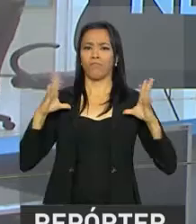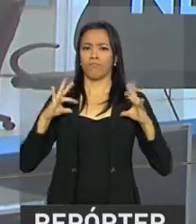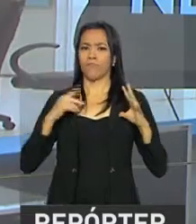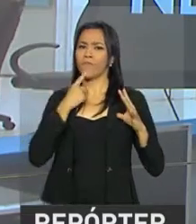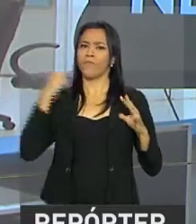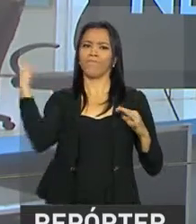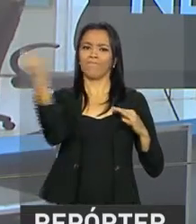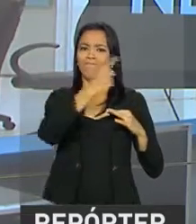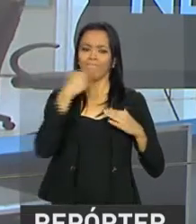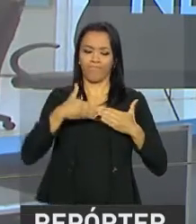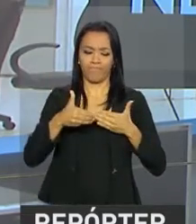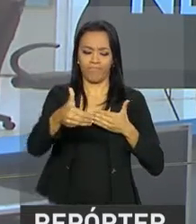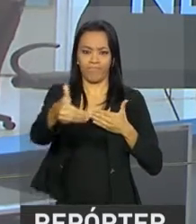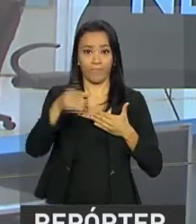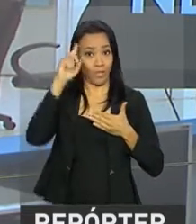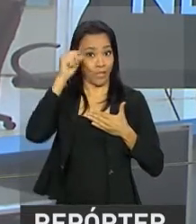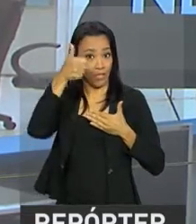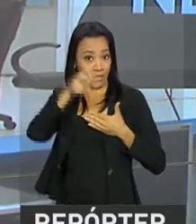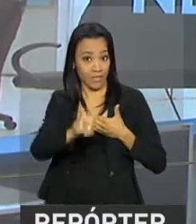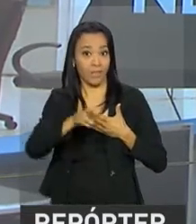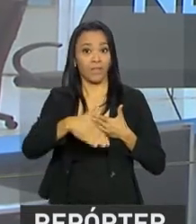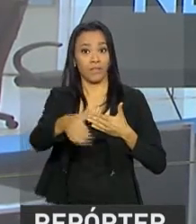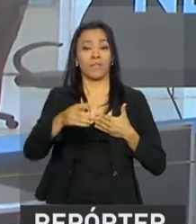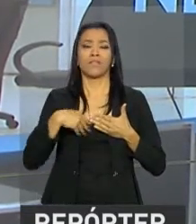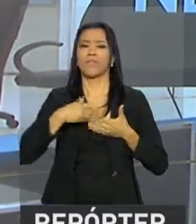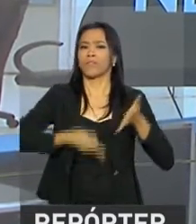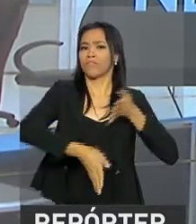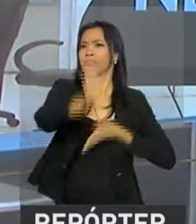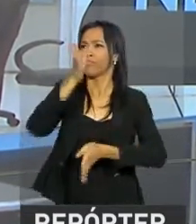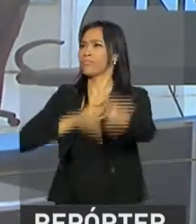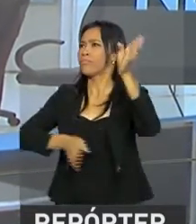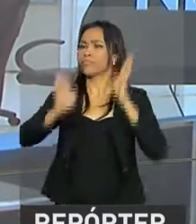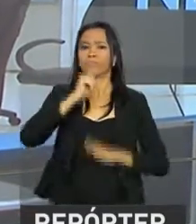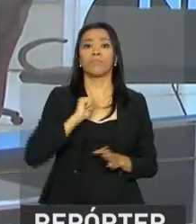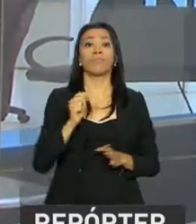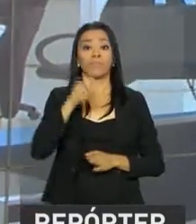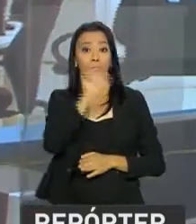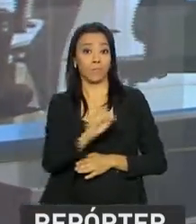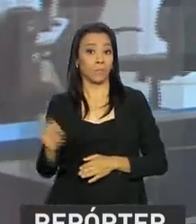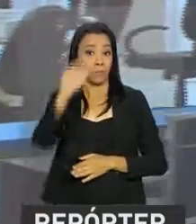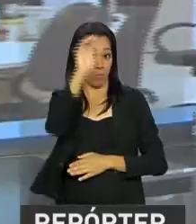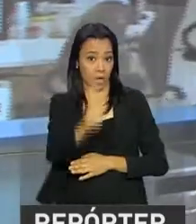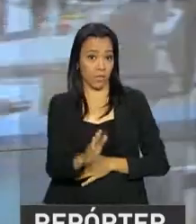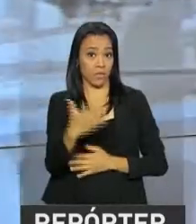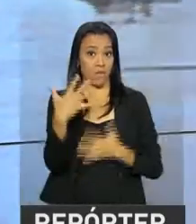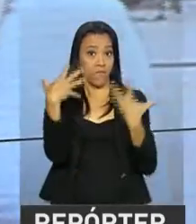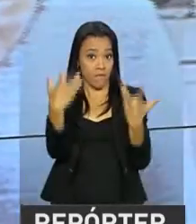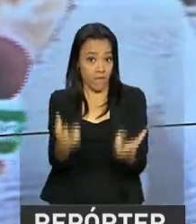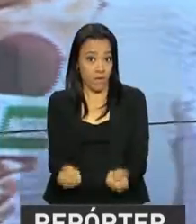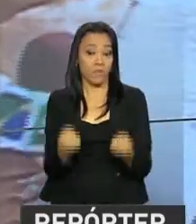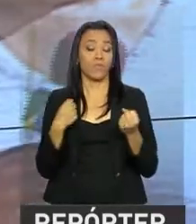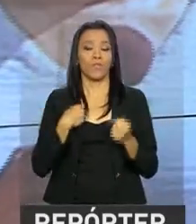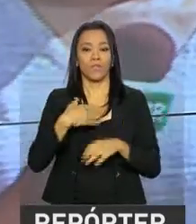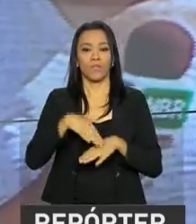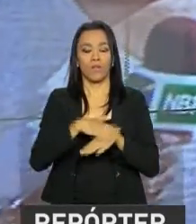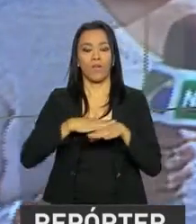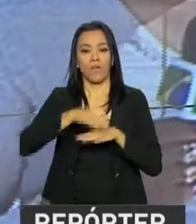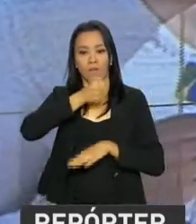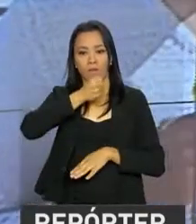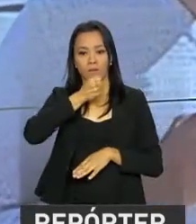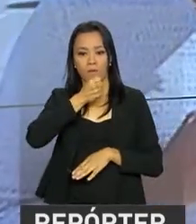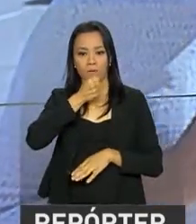República, da PRF, nas rodovias federais de todo o Brasil. Vamos então conversar com a repórter Mara Knupp, que tem